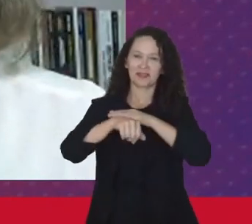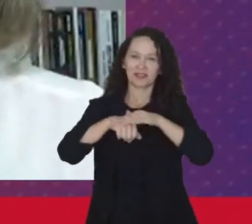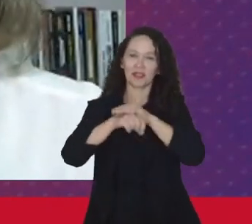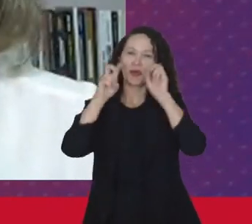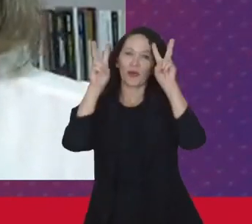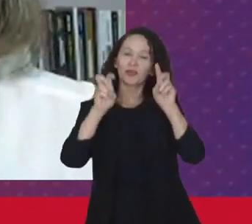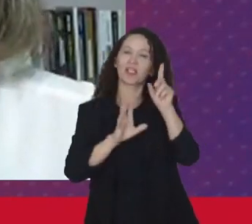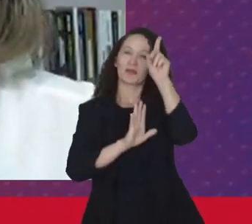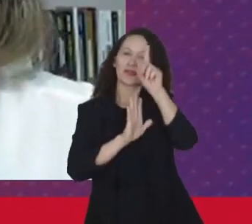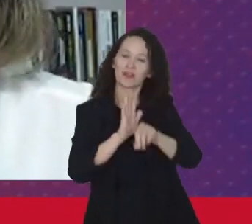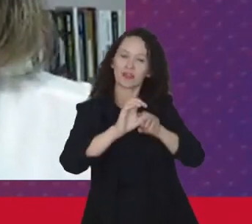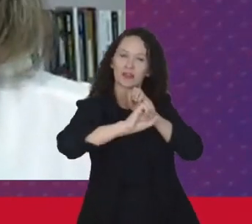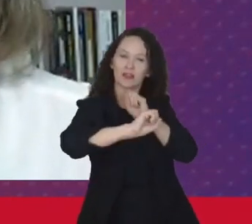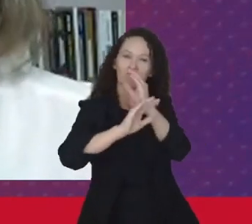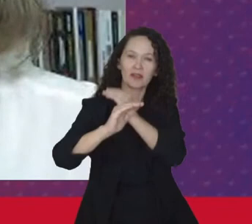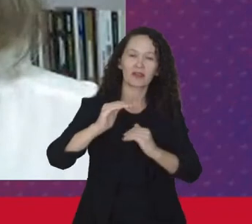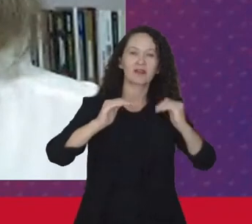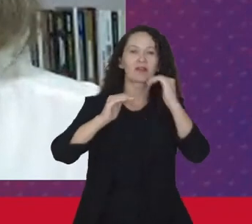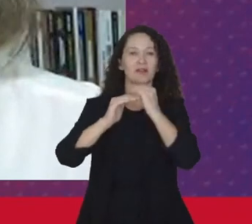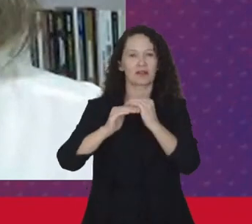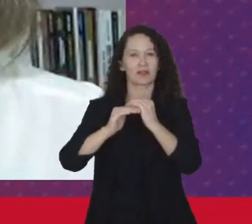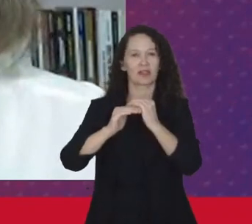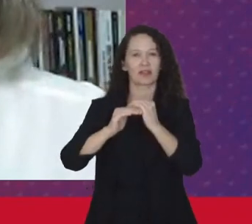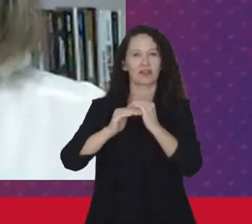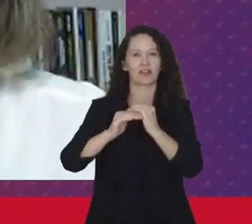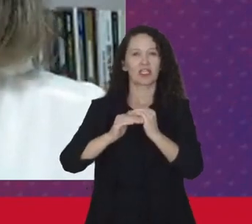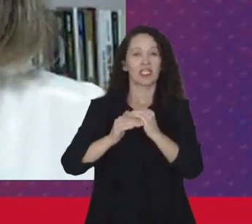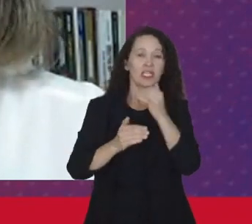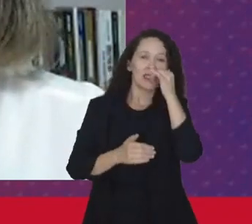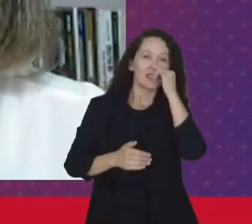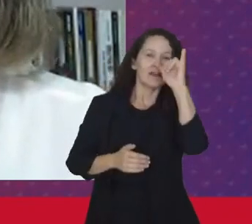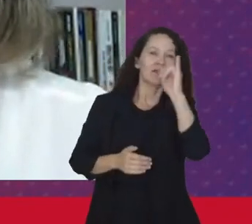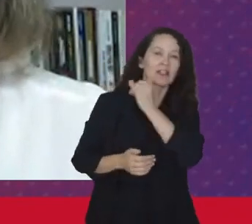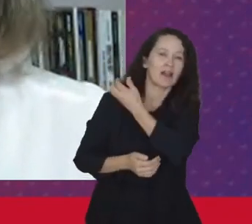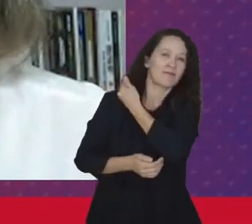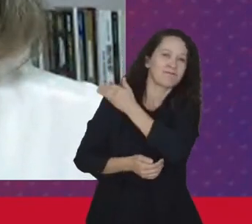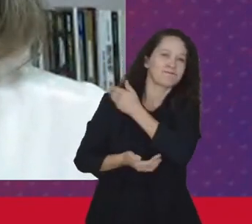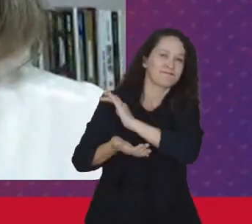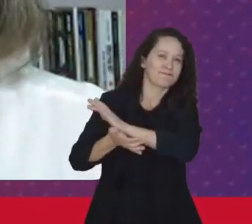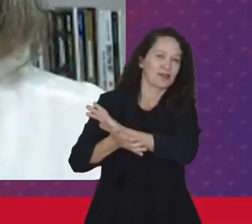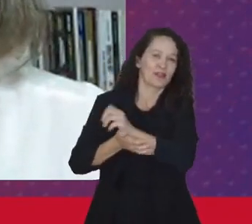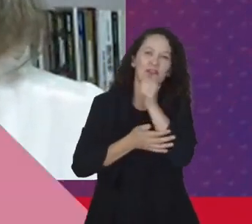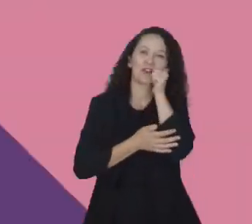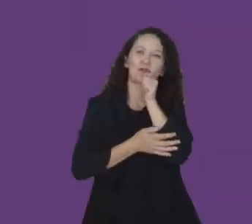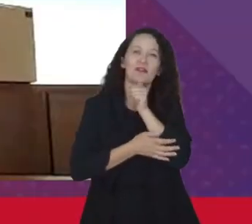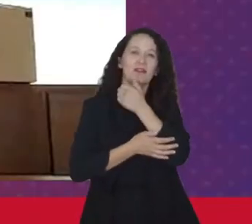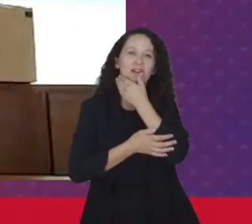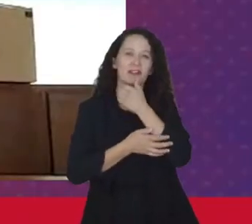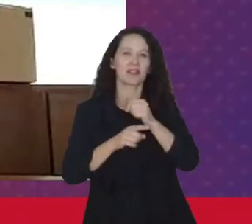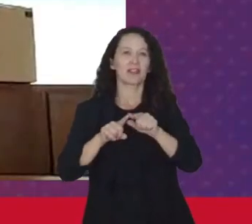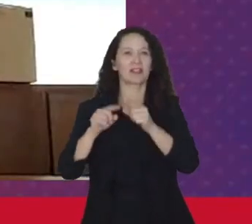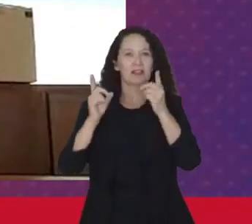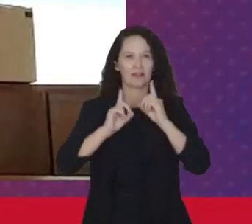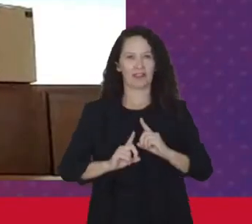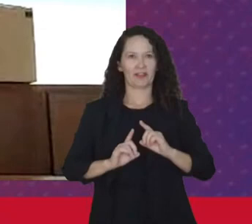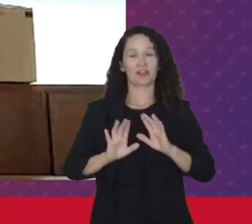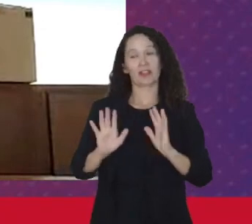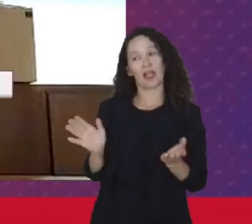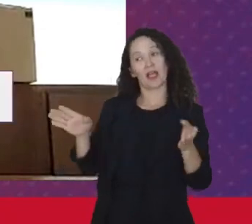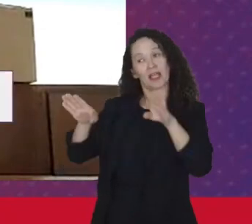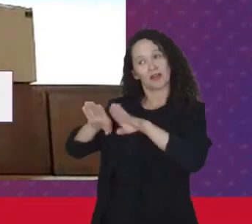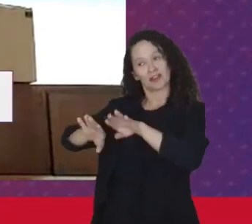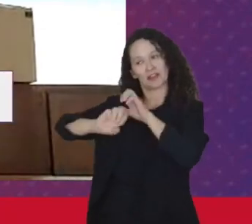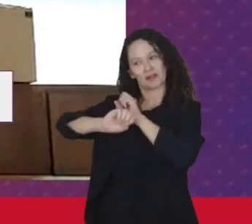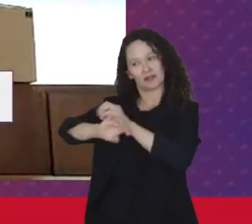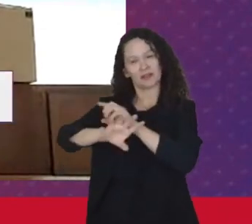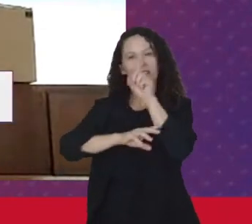sobre direito à educação, igualdade e não discriminação de meninas e mulheres com deficiência. A inclusão